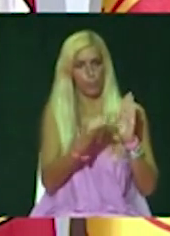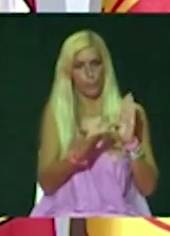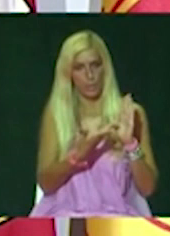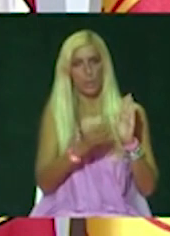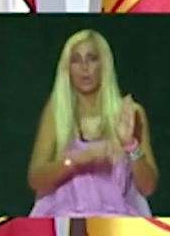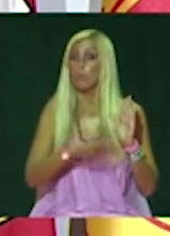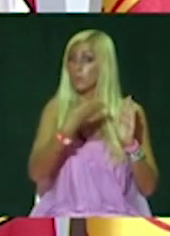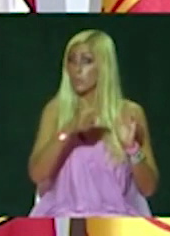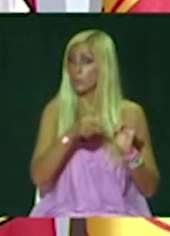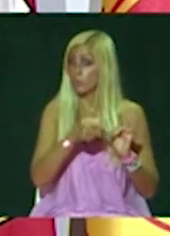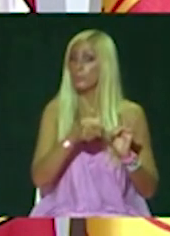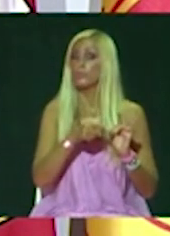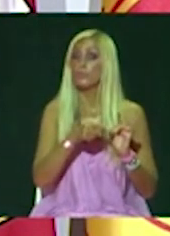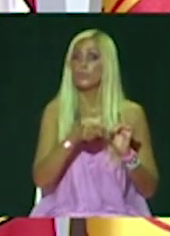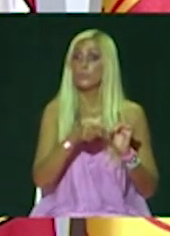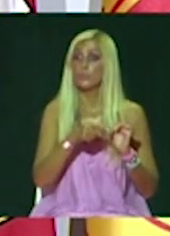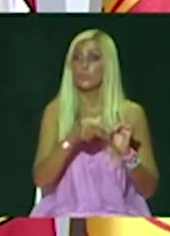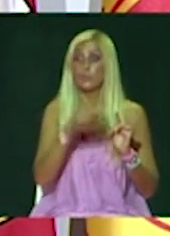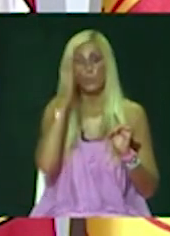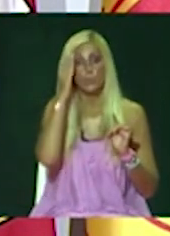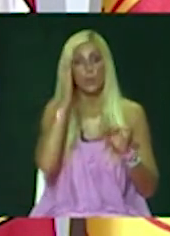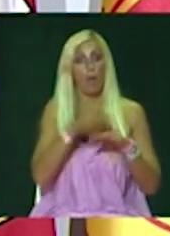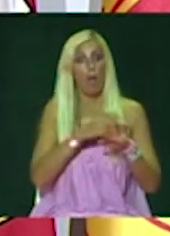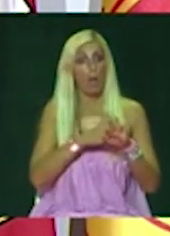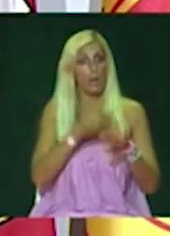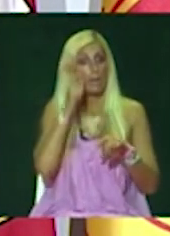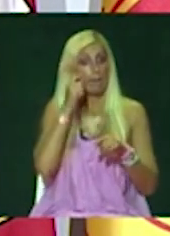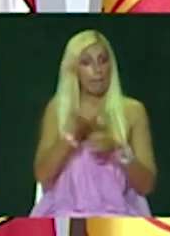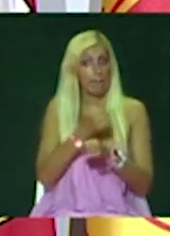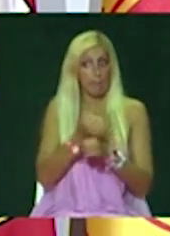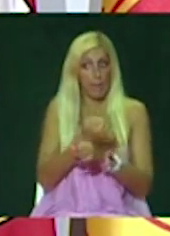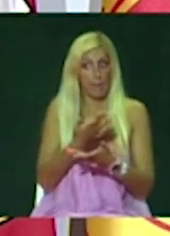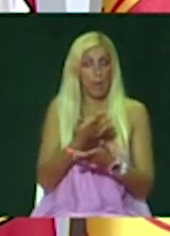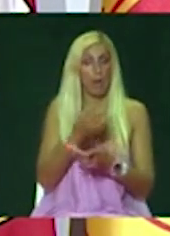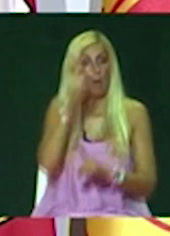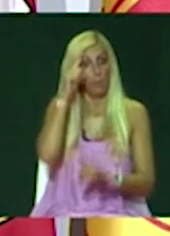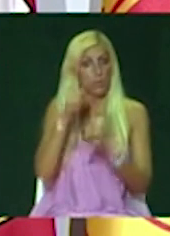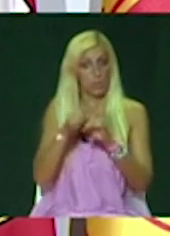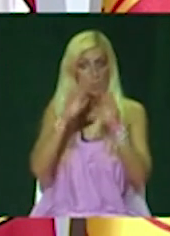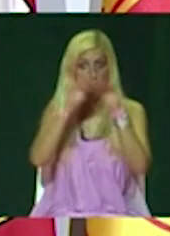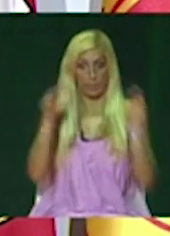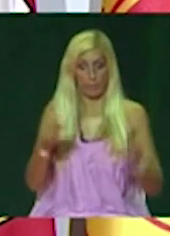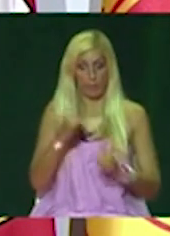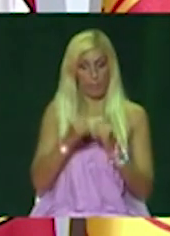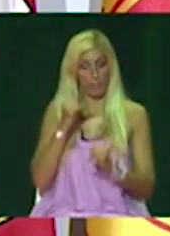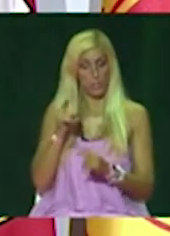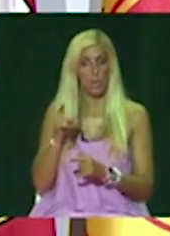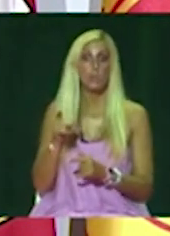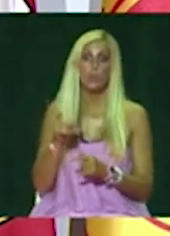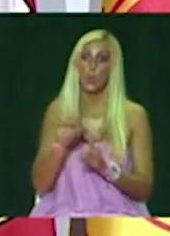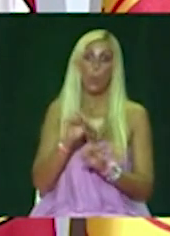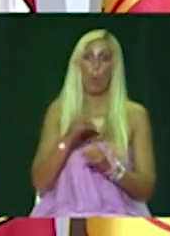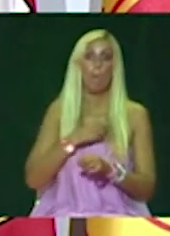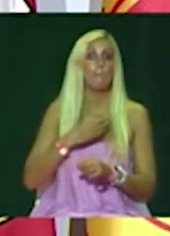Em princípio, aquilo que está presumido é que quem trabalha para as plataformas digitais